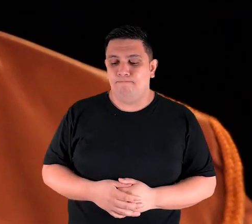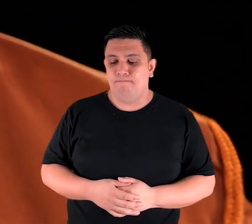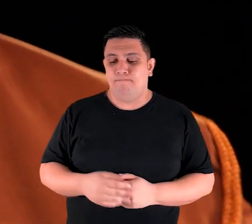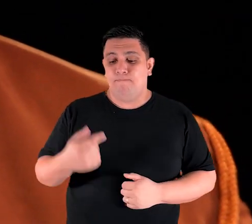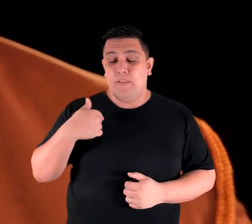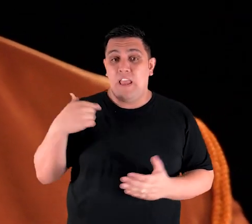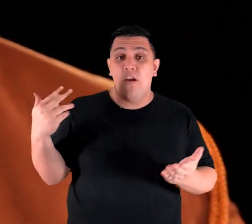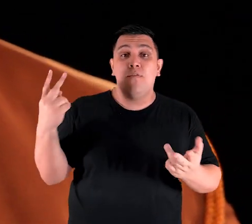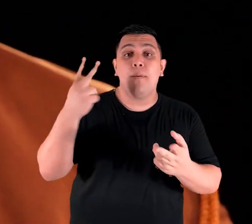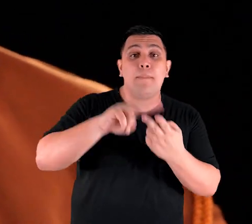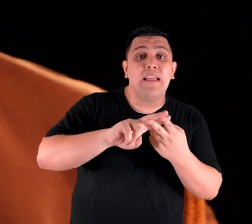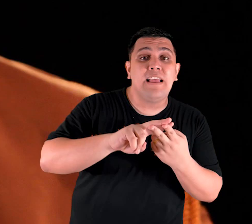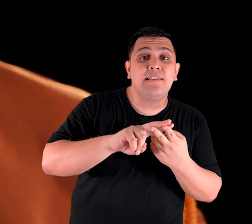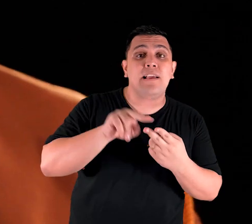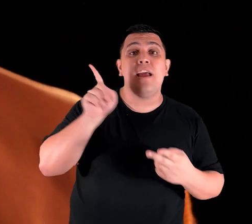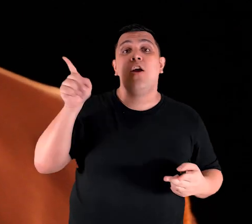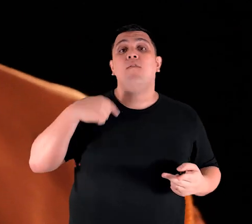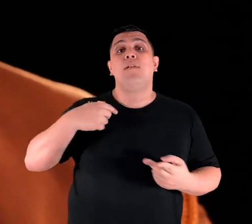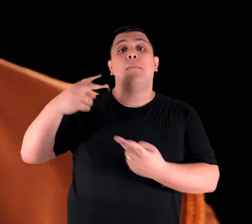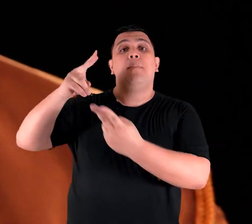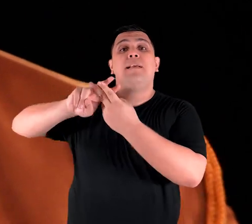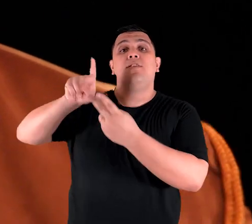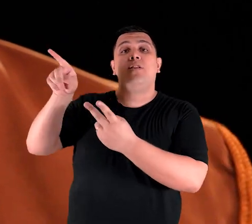Fui mandado para o presídio em Recife.